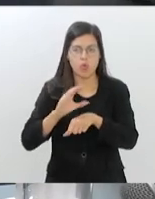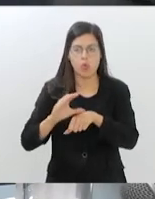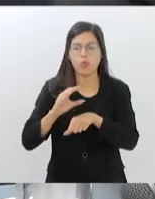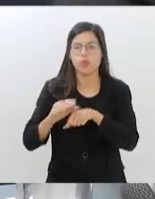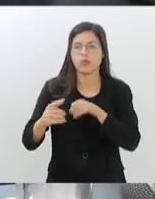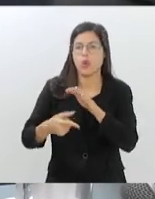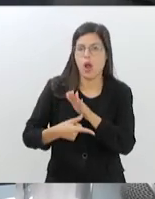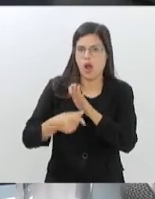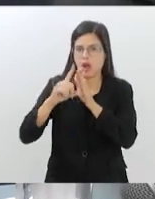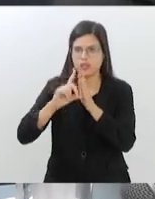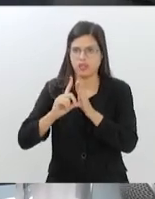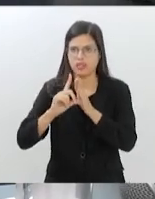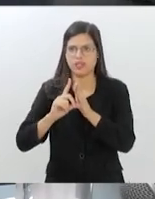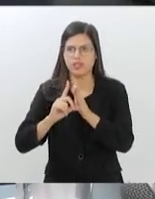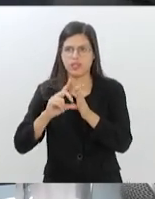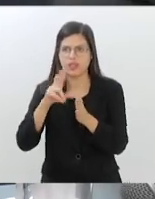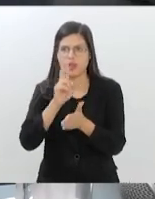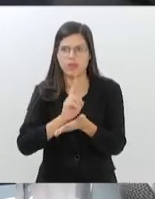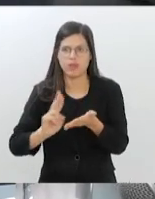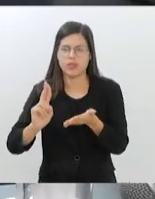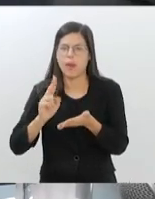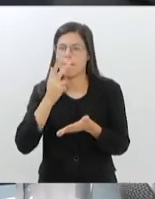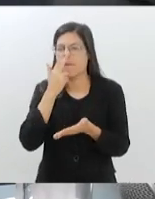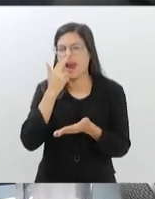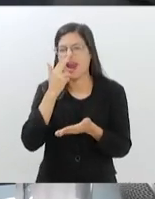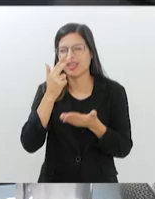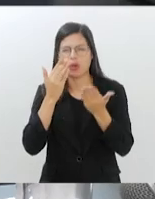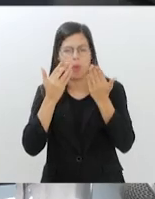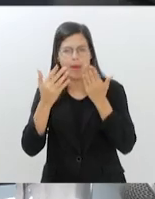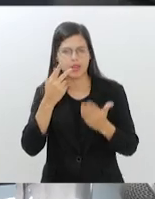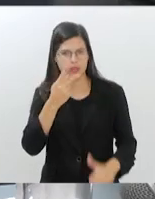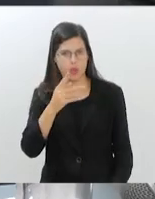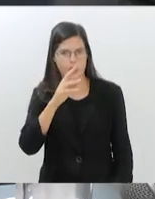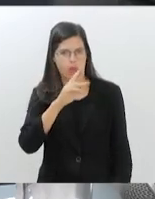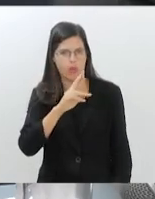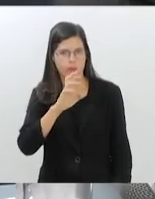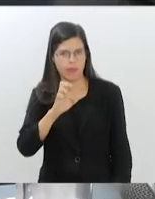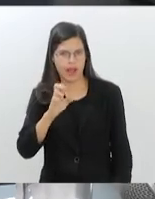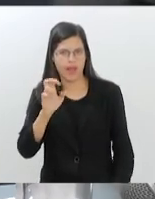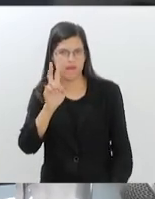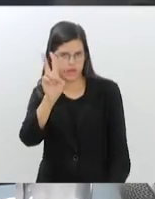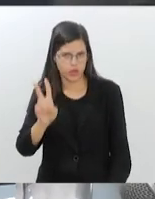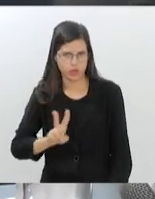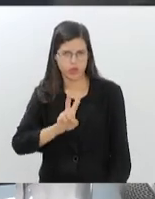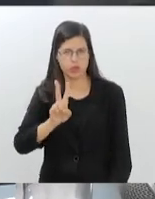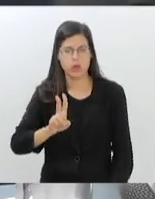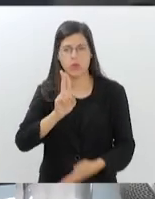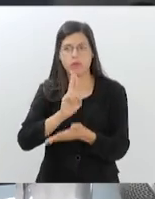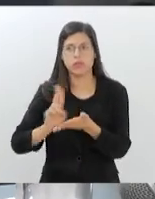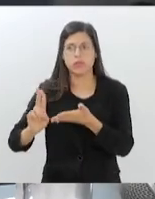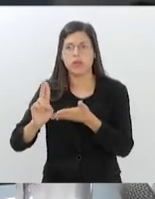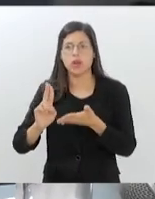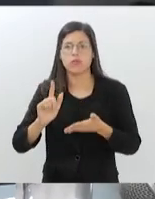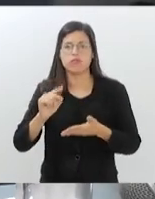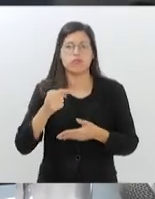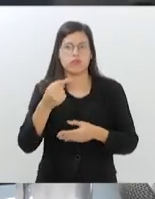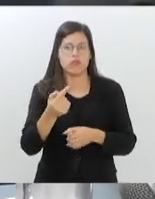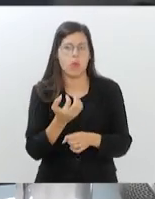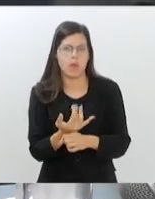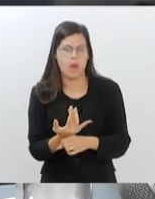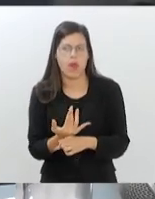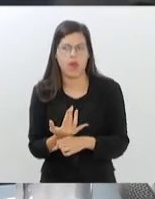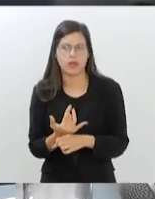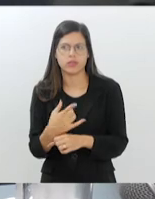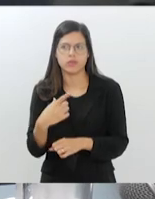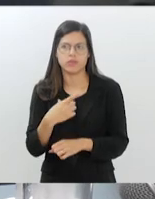pré-universitário uma espécie de PR pré-vestibular comunitário o que depois levou a uerg a ter a sua própria escola